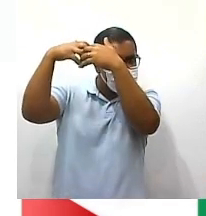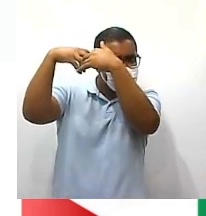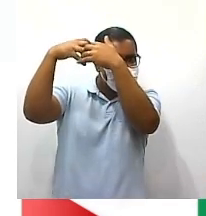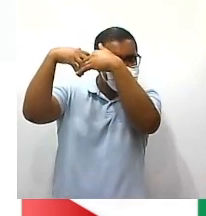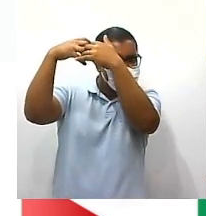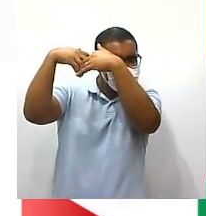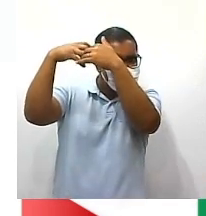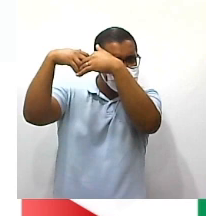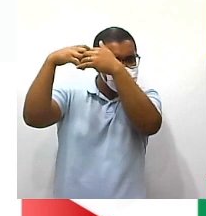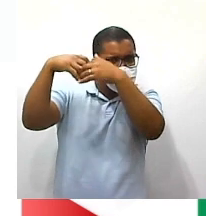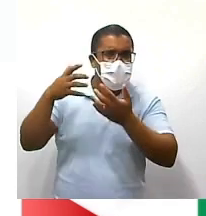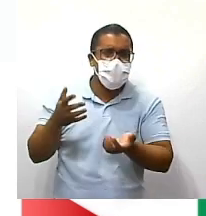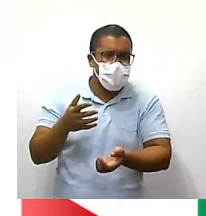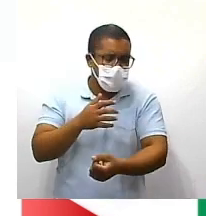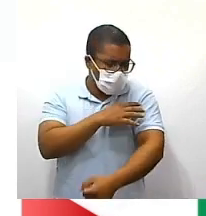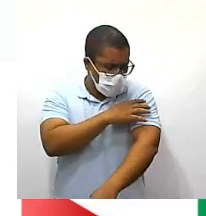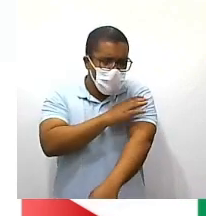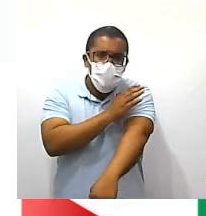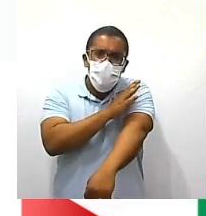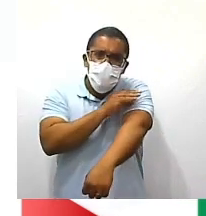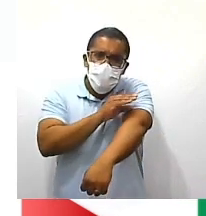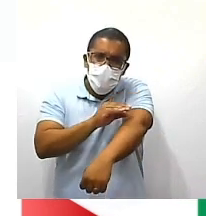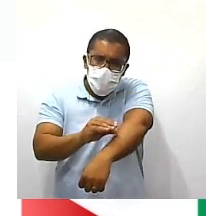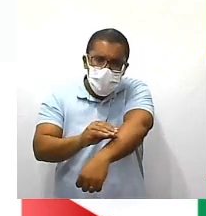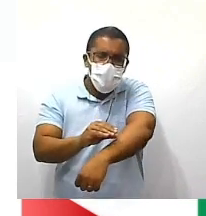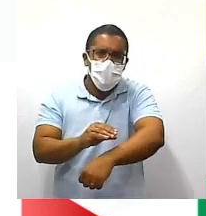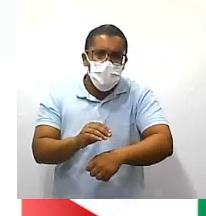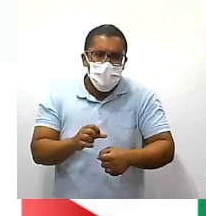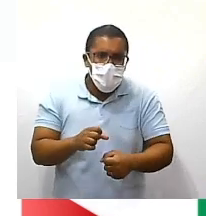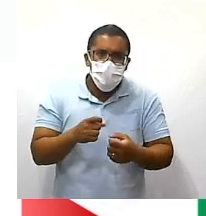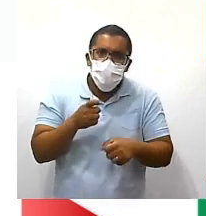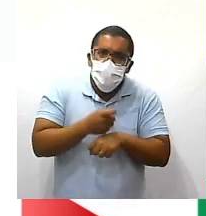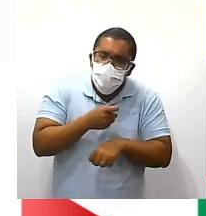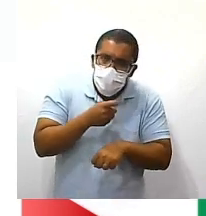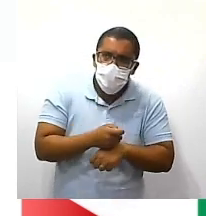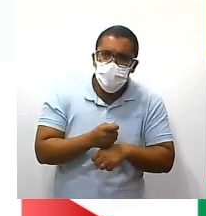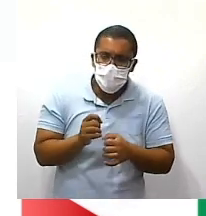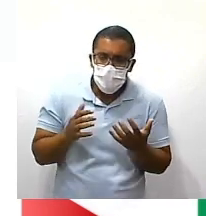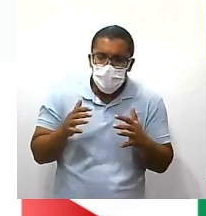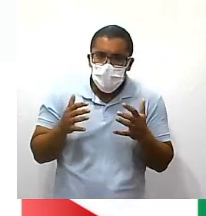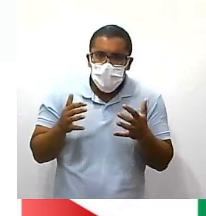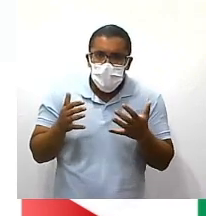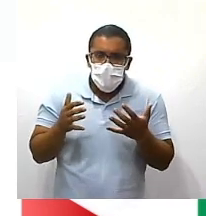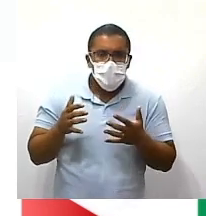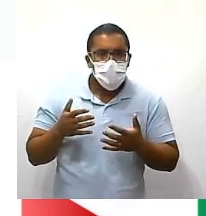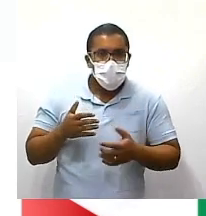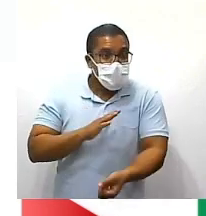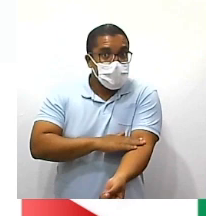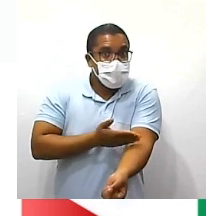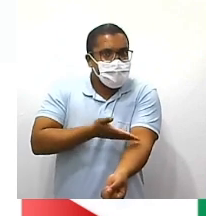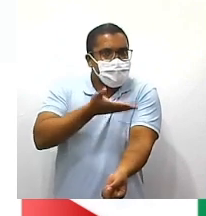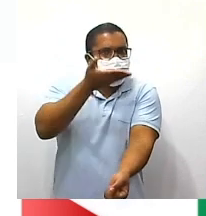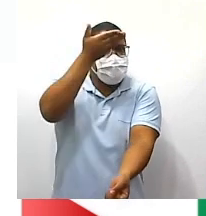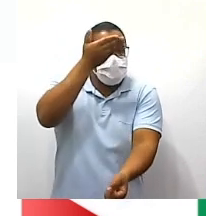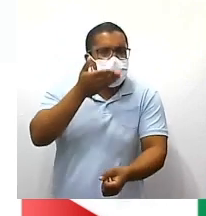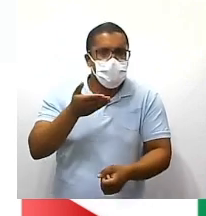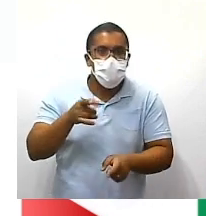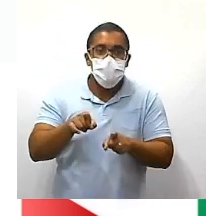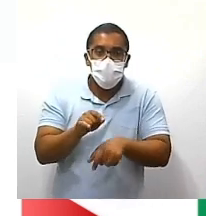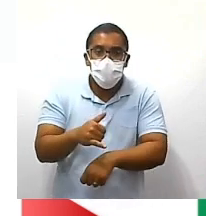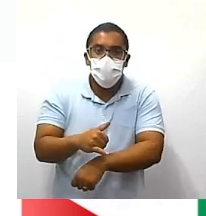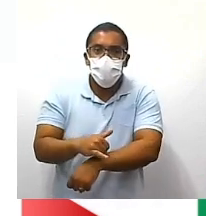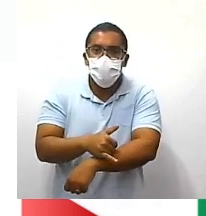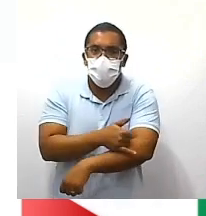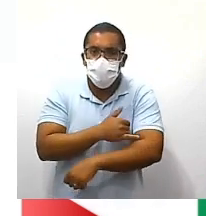seja, rigidez muscular, tremores, convulsões, hipertensão e ganho de